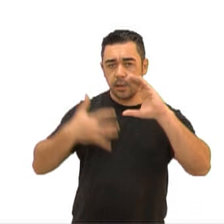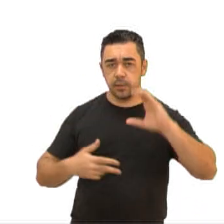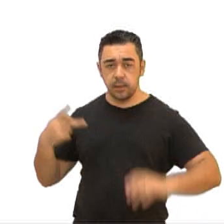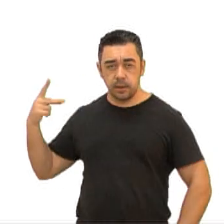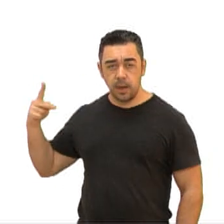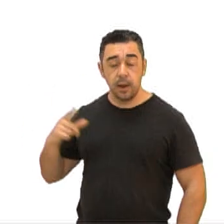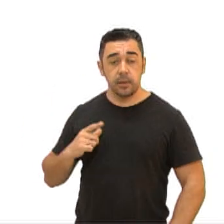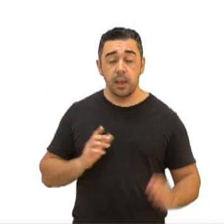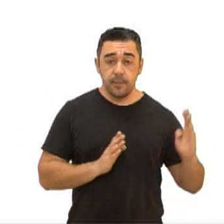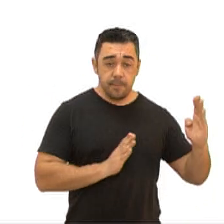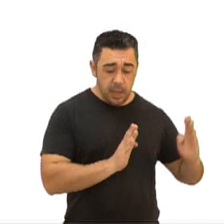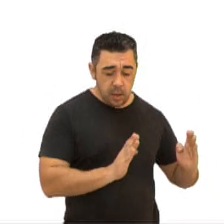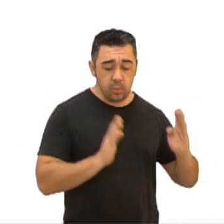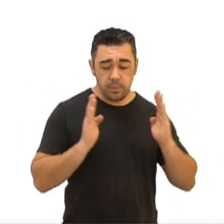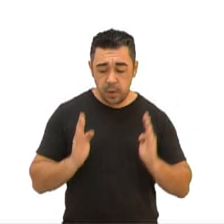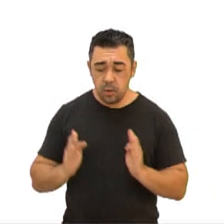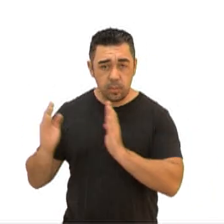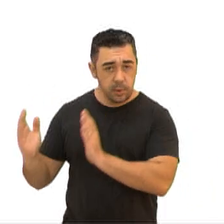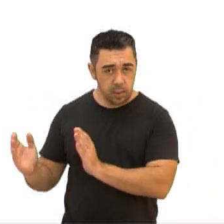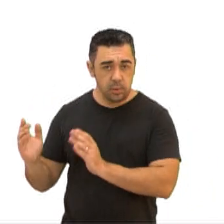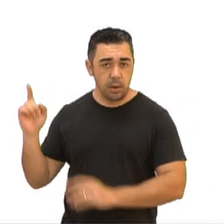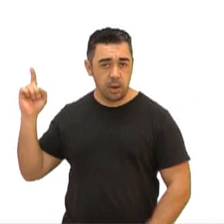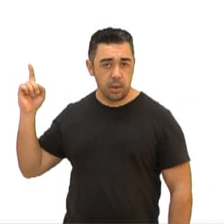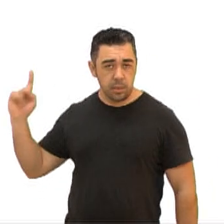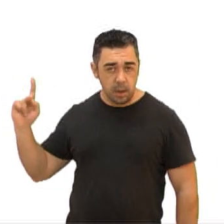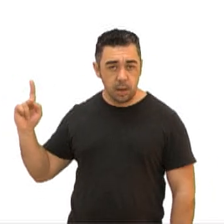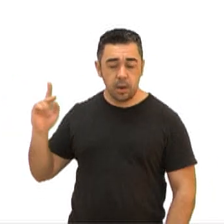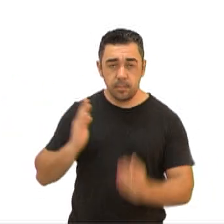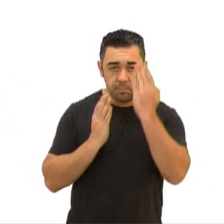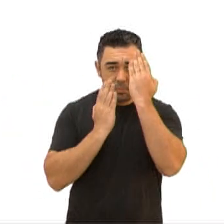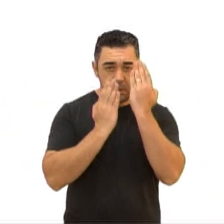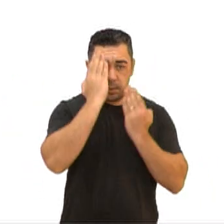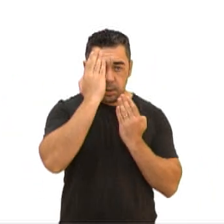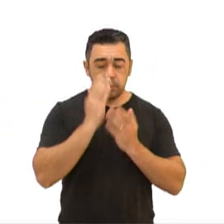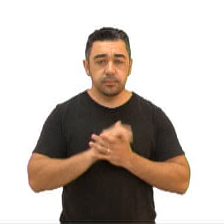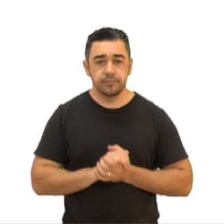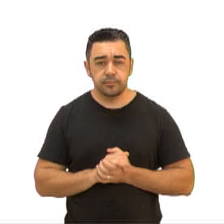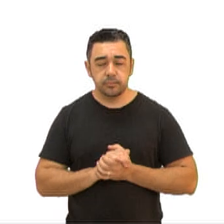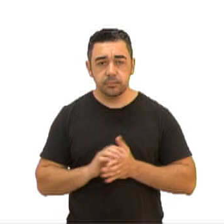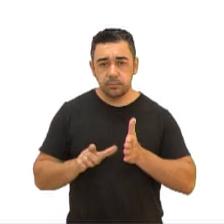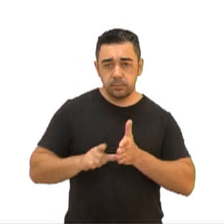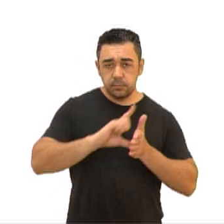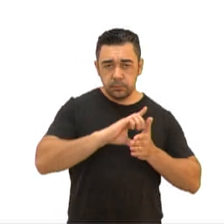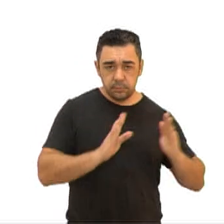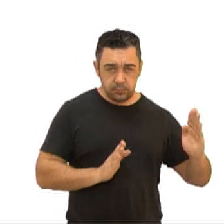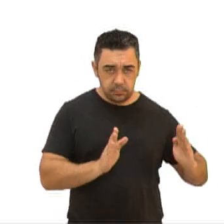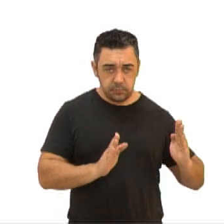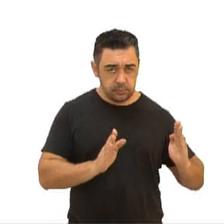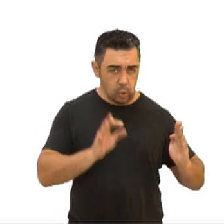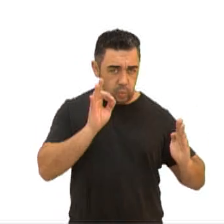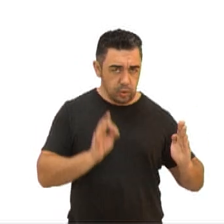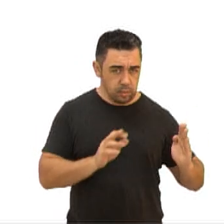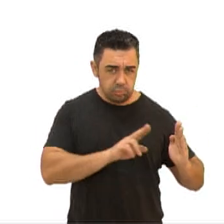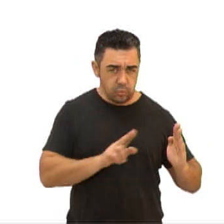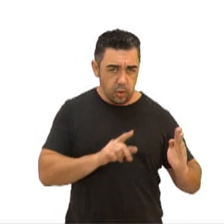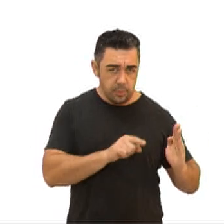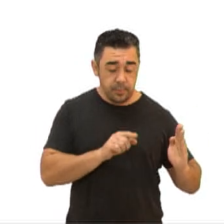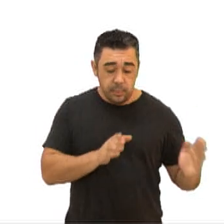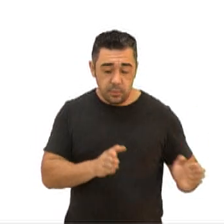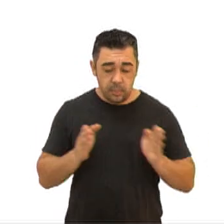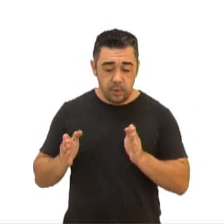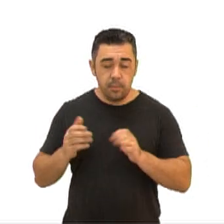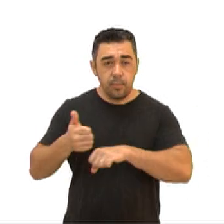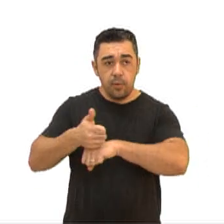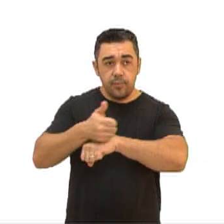dividida em vários períodos. Tem a fase anterior, que não tem exatamente um nome. Depois, uma fase mais profissional, ele vai entrar na